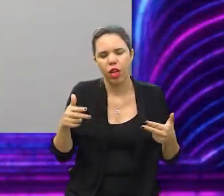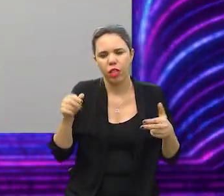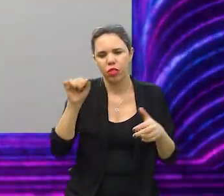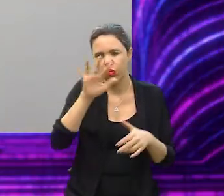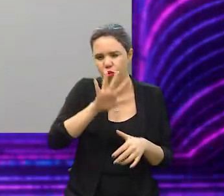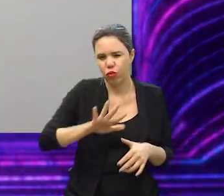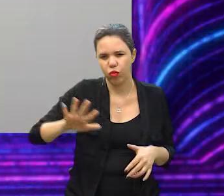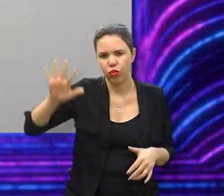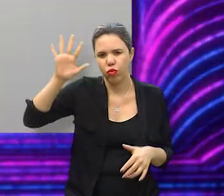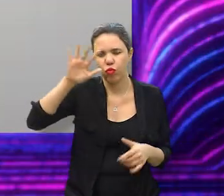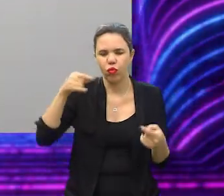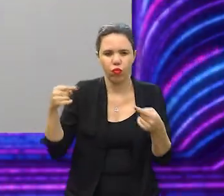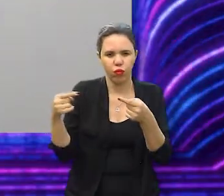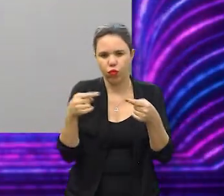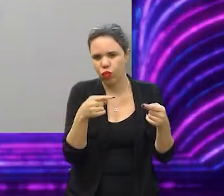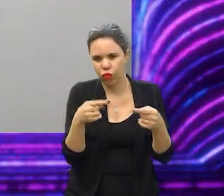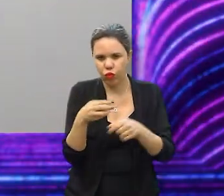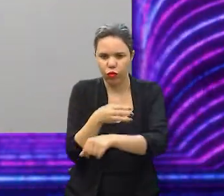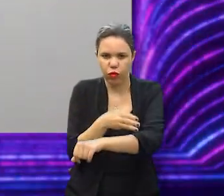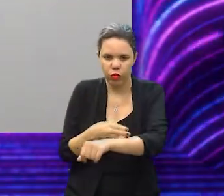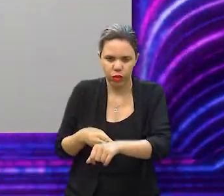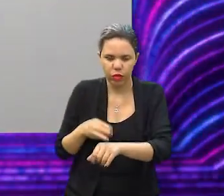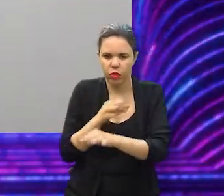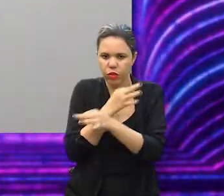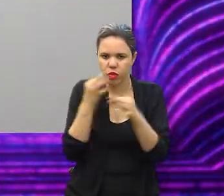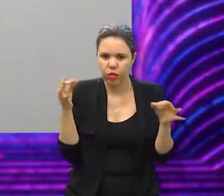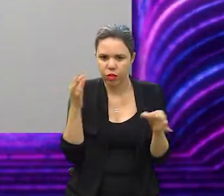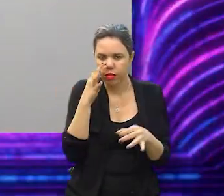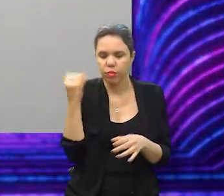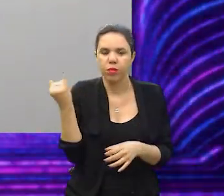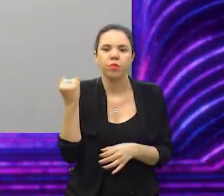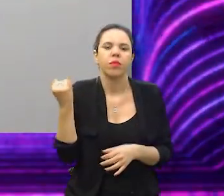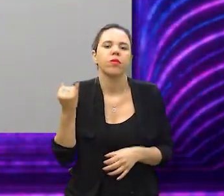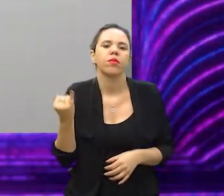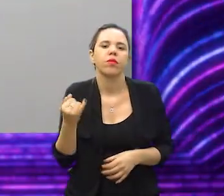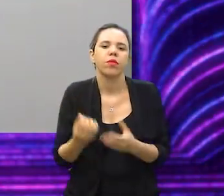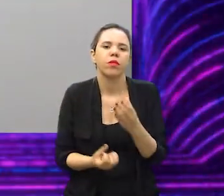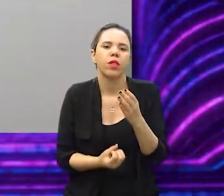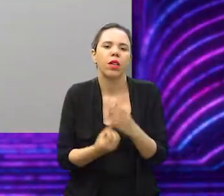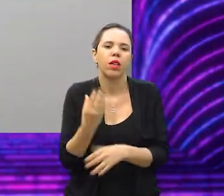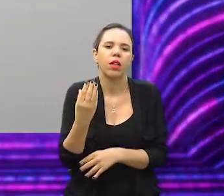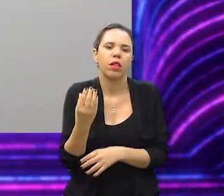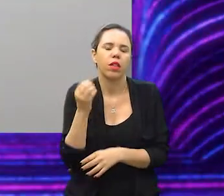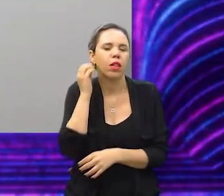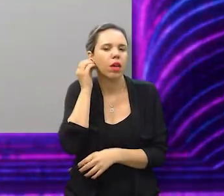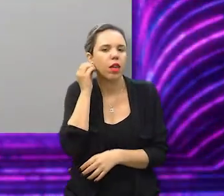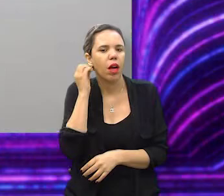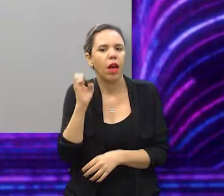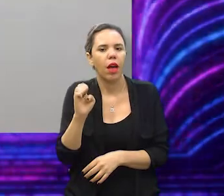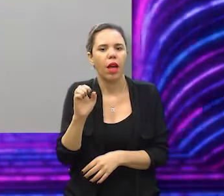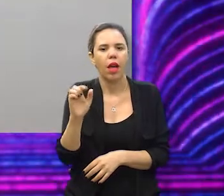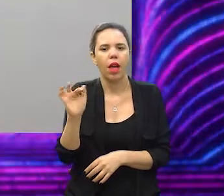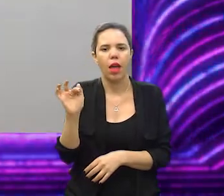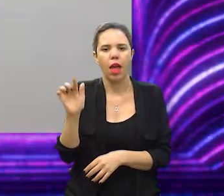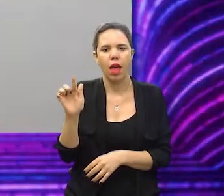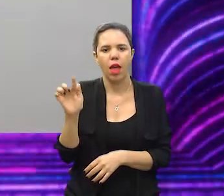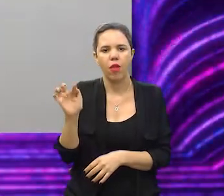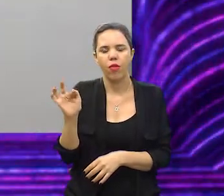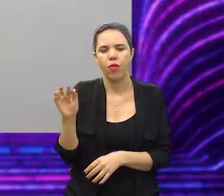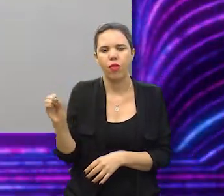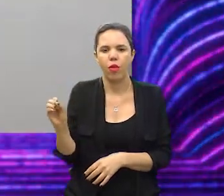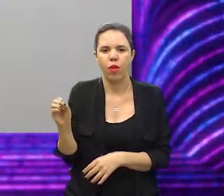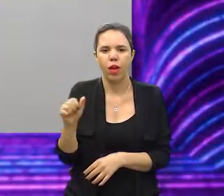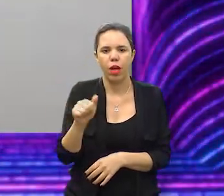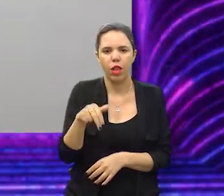cenário medieval fantástico é super relevante, né? Ele que criou os elfos, os hobbits, os